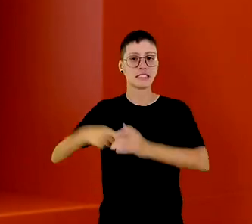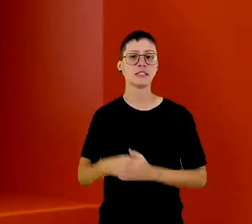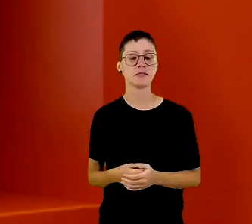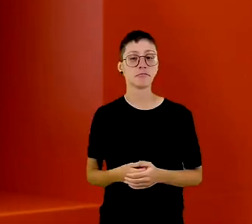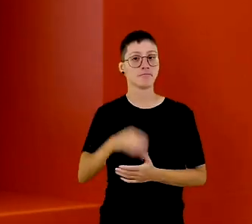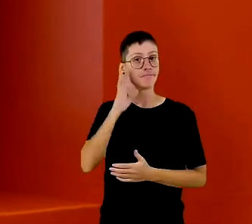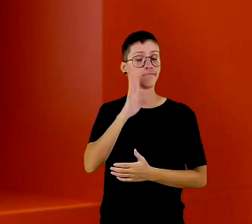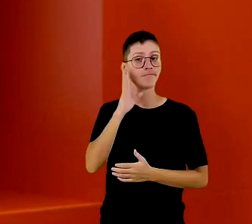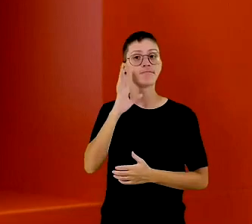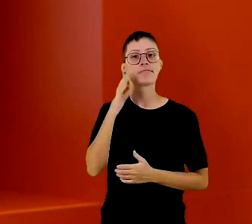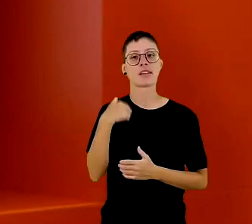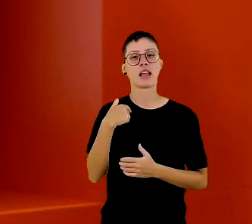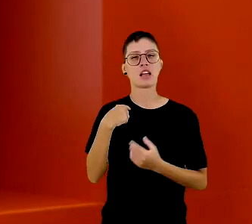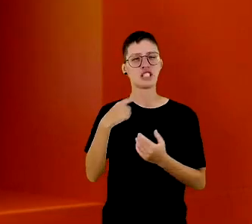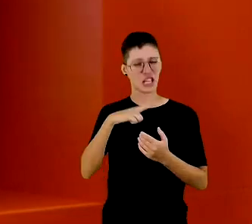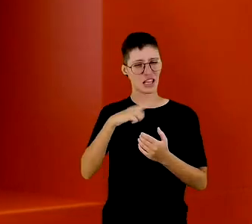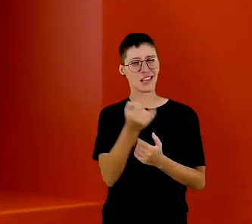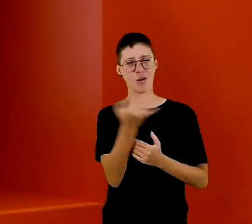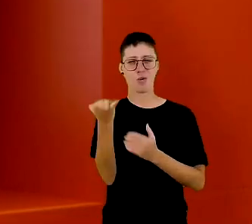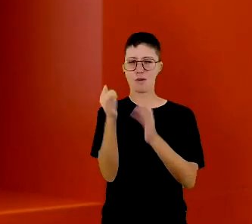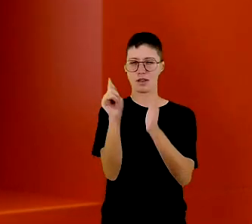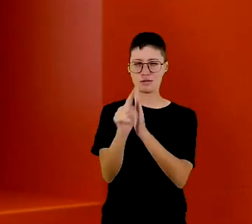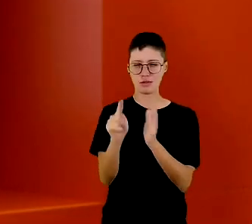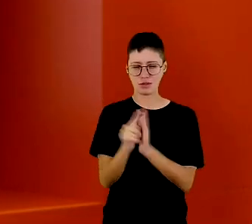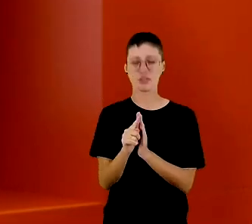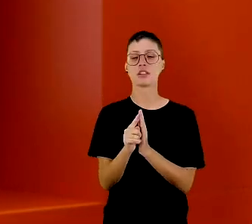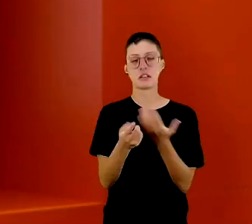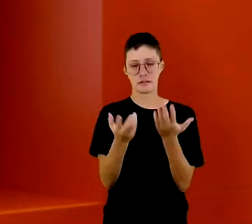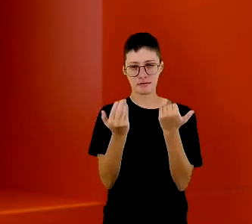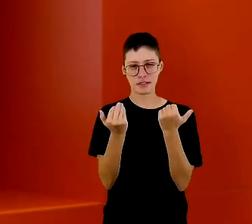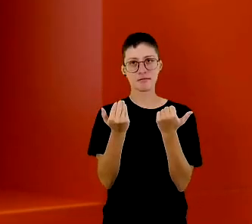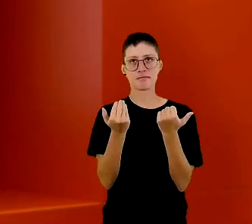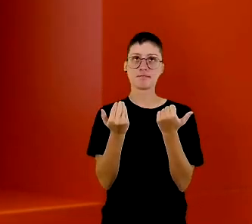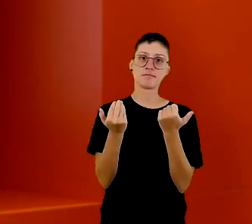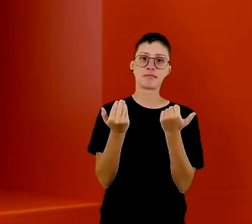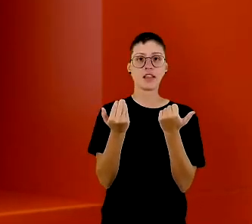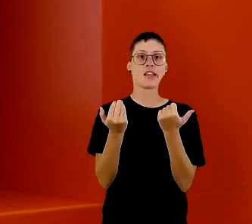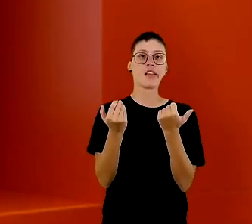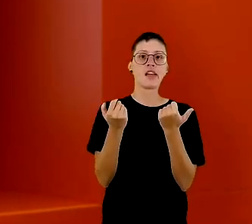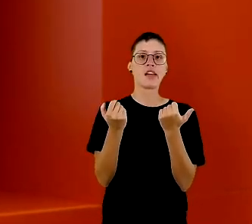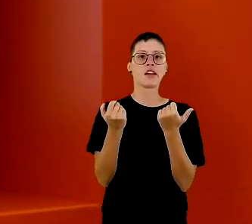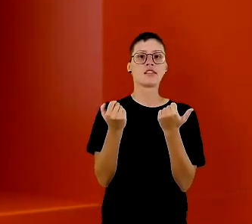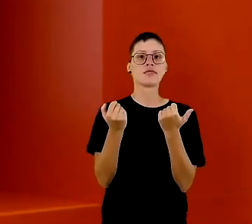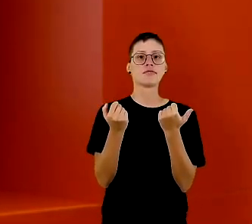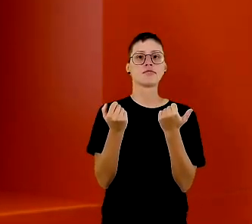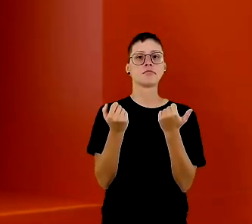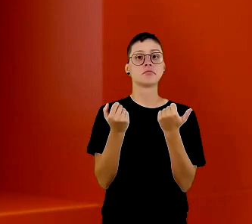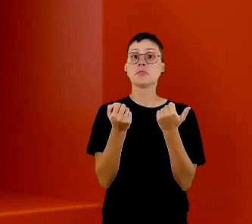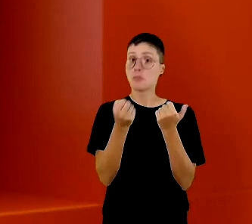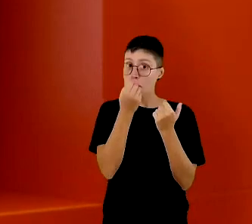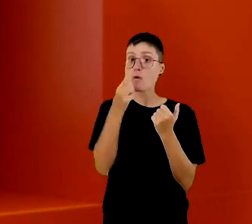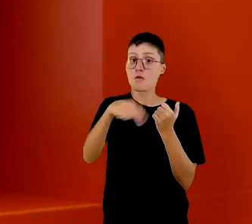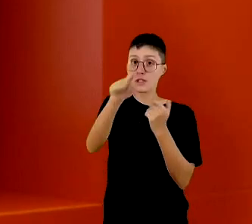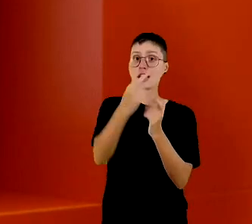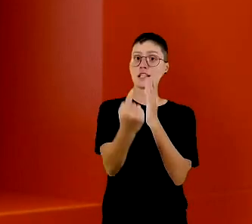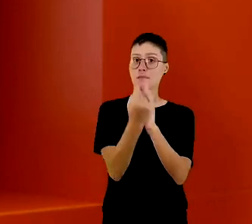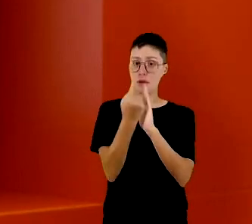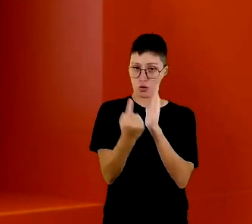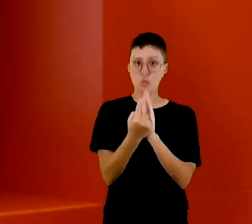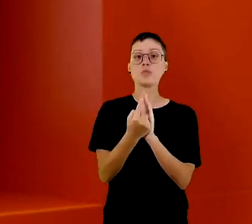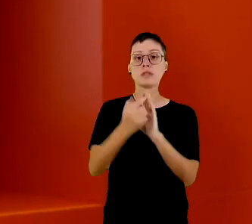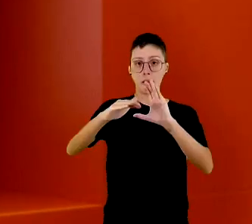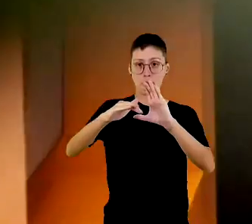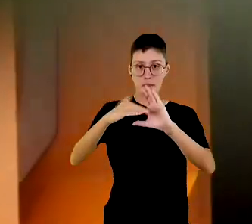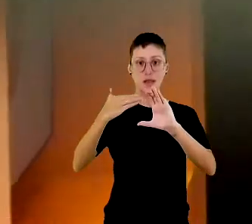tem perguntas e vamos lá. Assim, pessoal, não deixem de enviar suas perguntas para os nossos